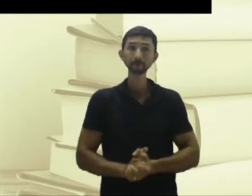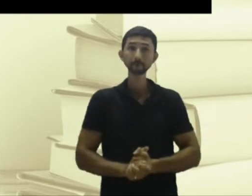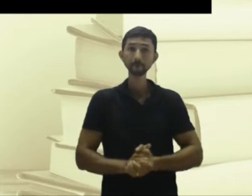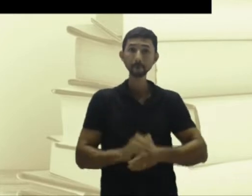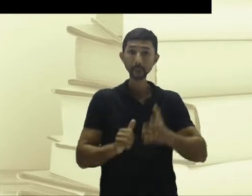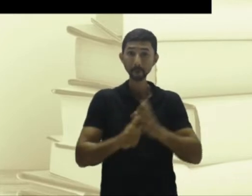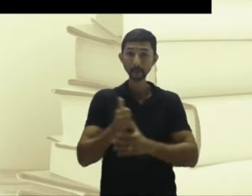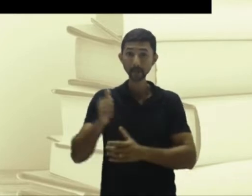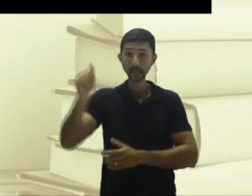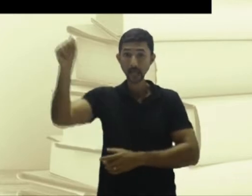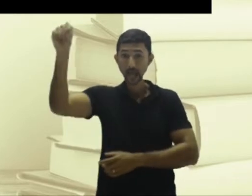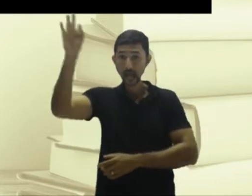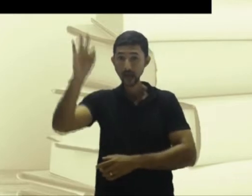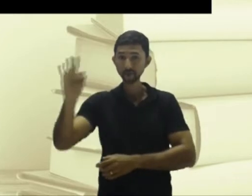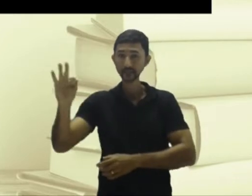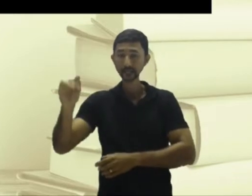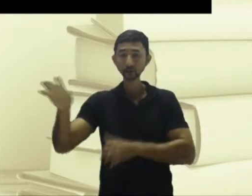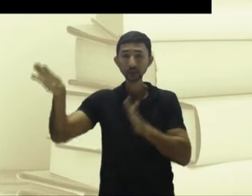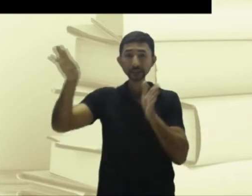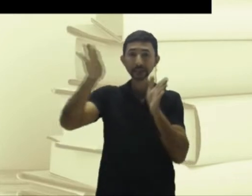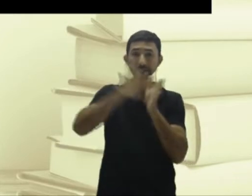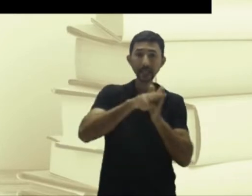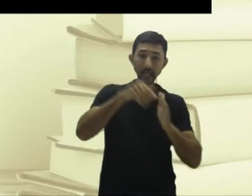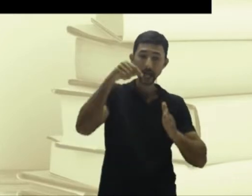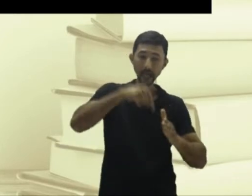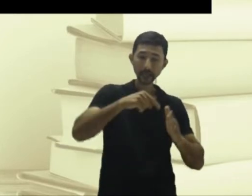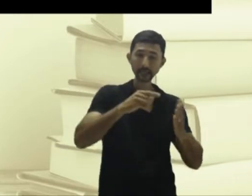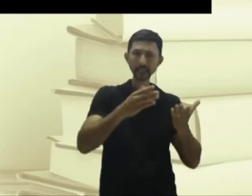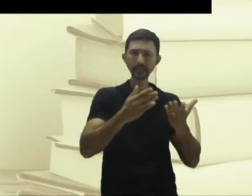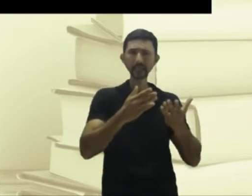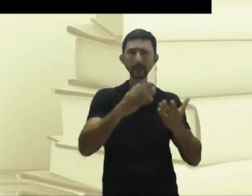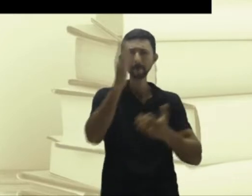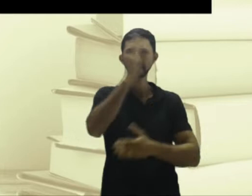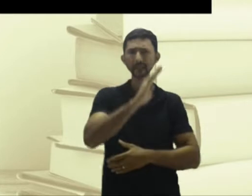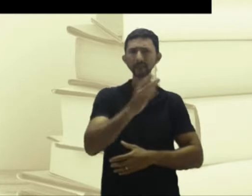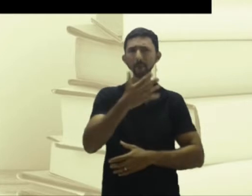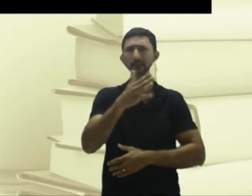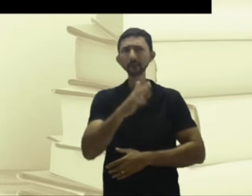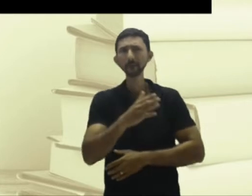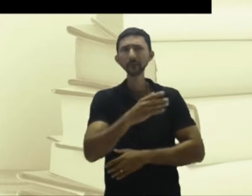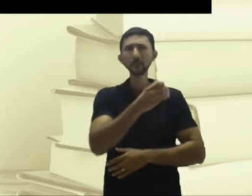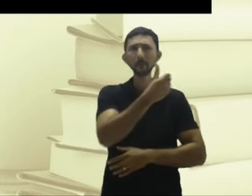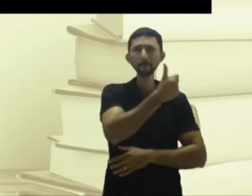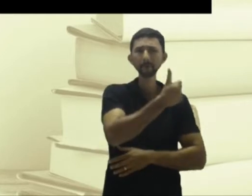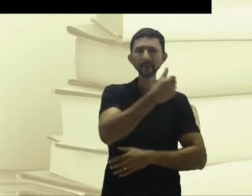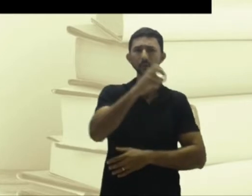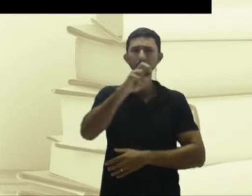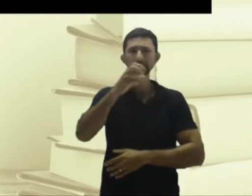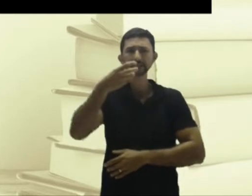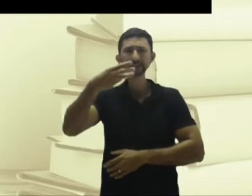primeiros africanos, eles chegaram aqui no Brasil entre 1539 e